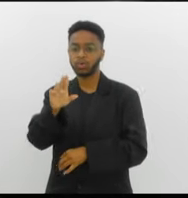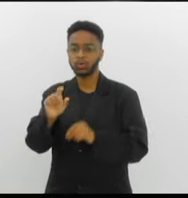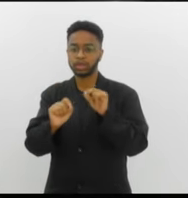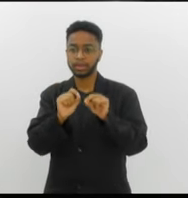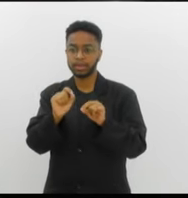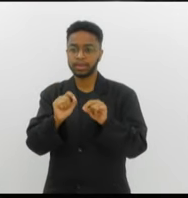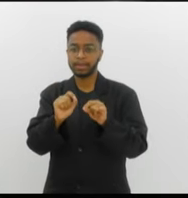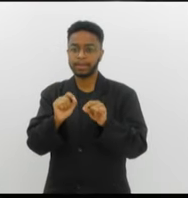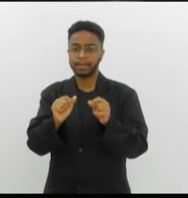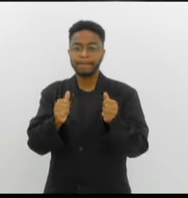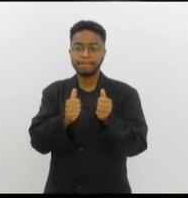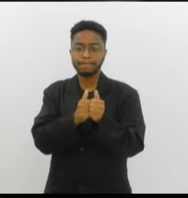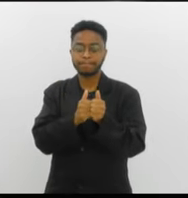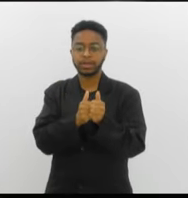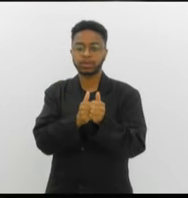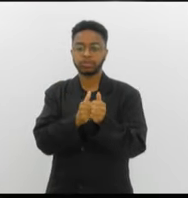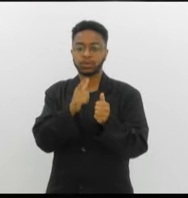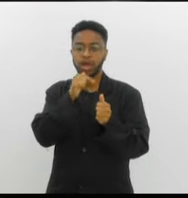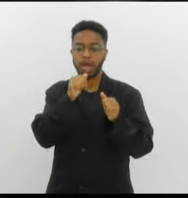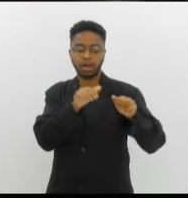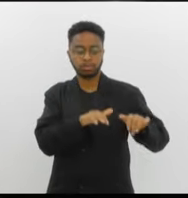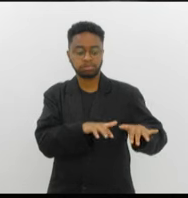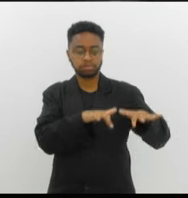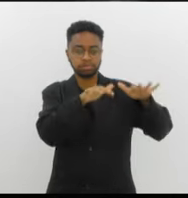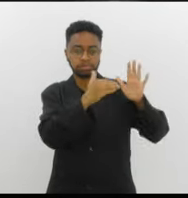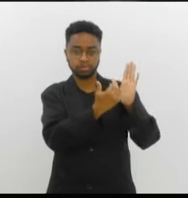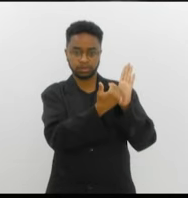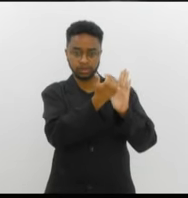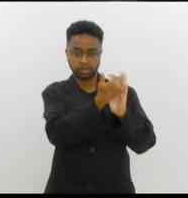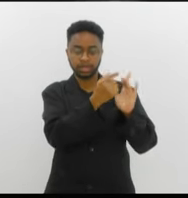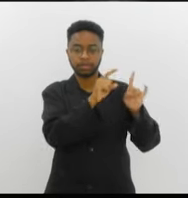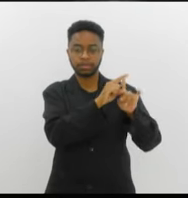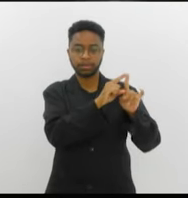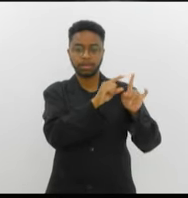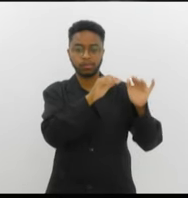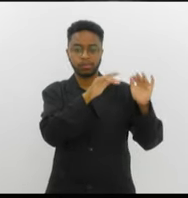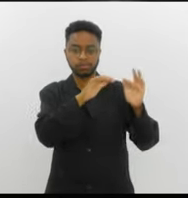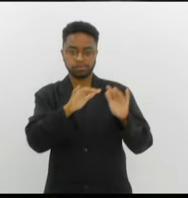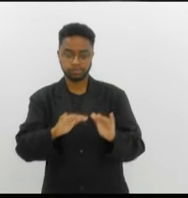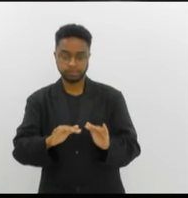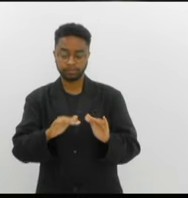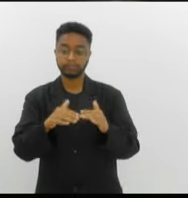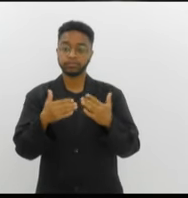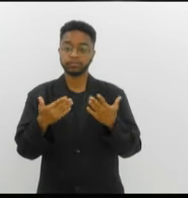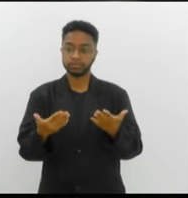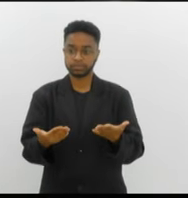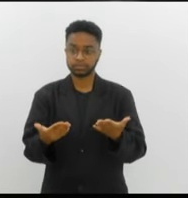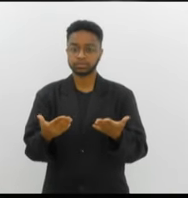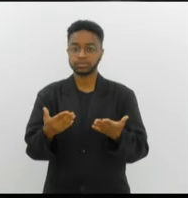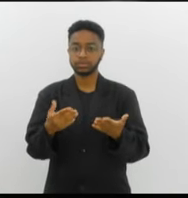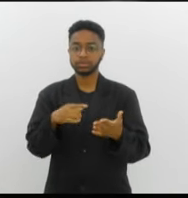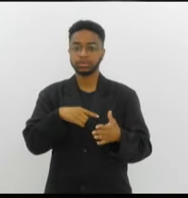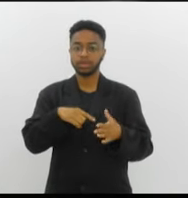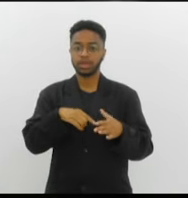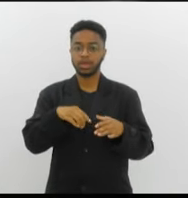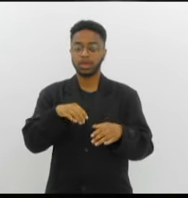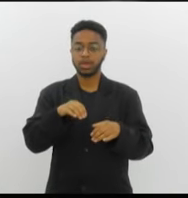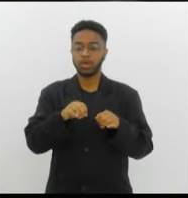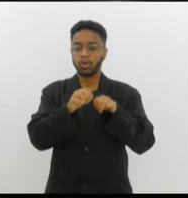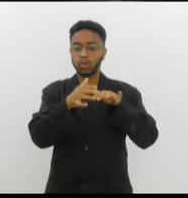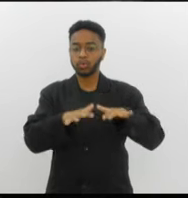as marés máximas e mínimas. Pegou essa linha. todo o oceano,